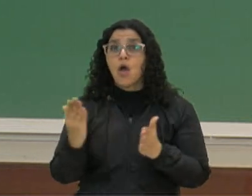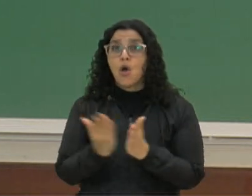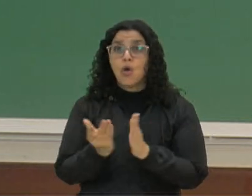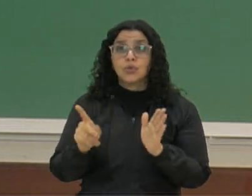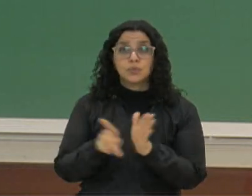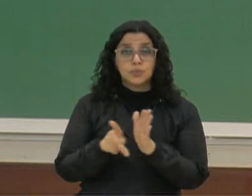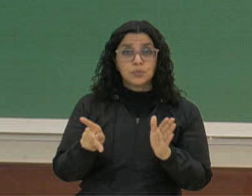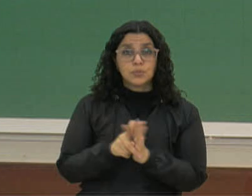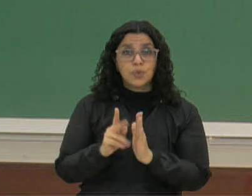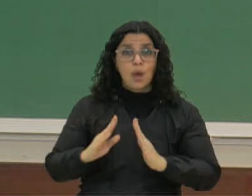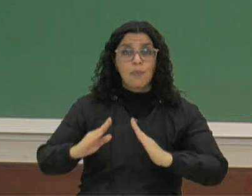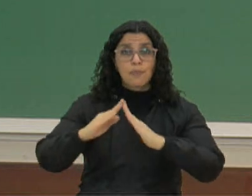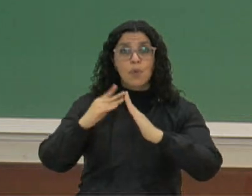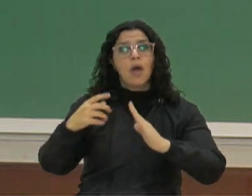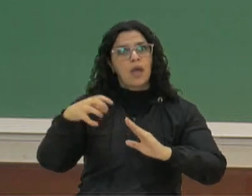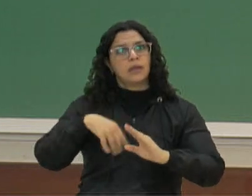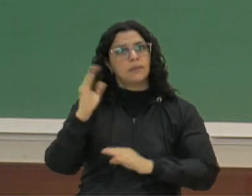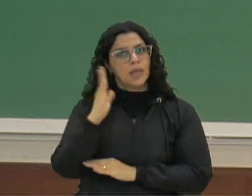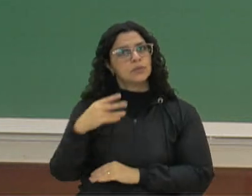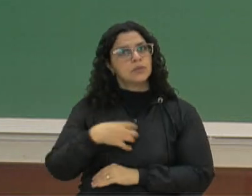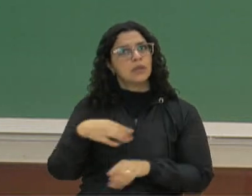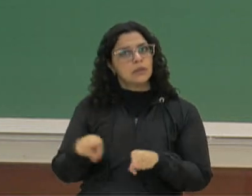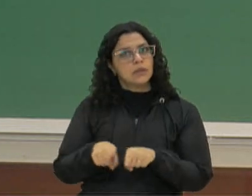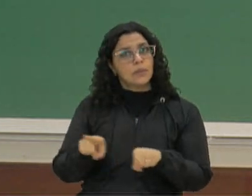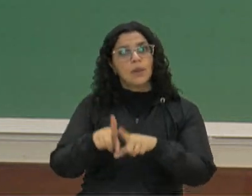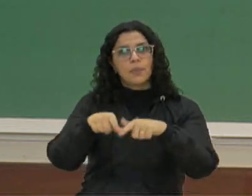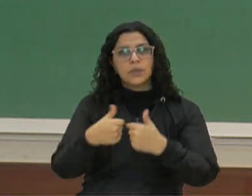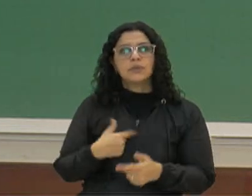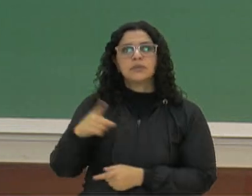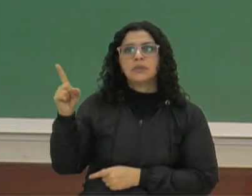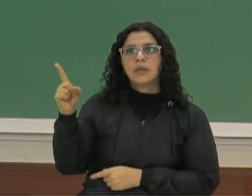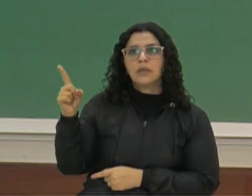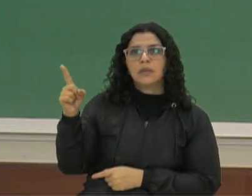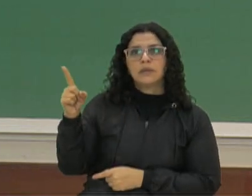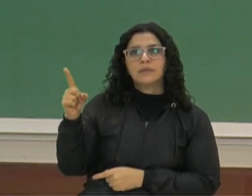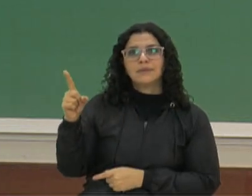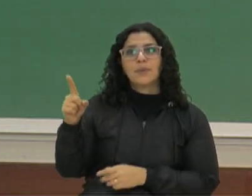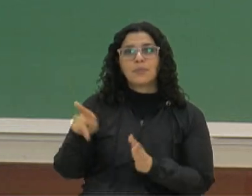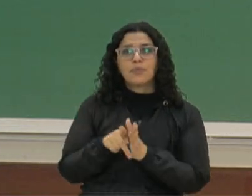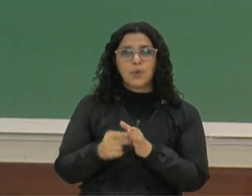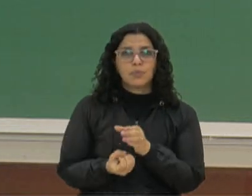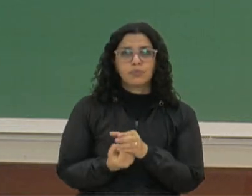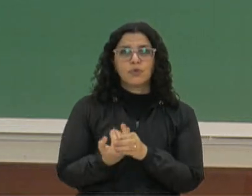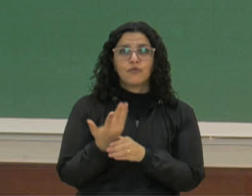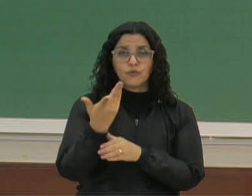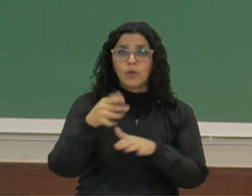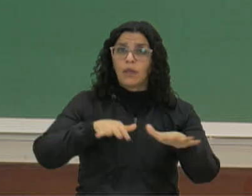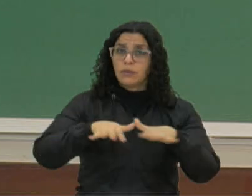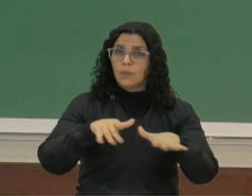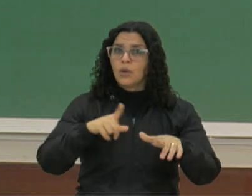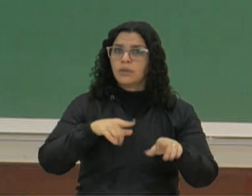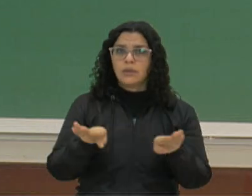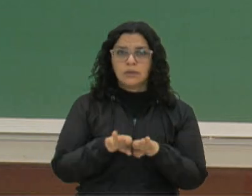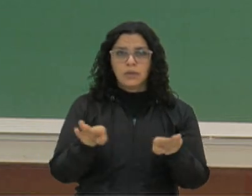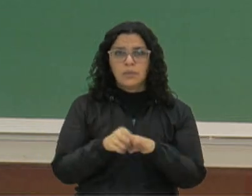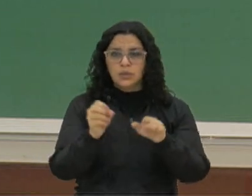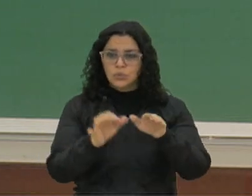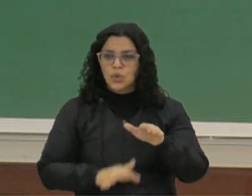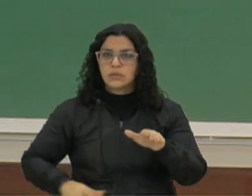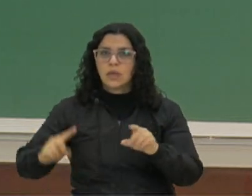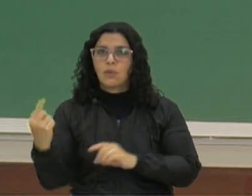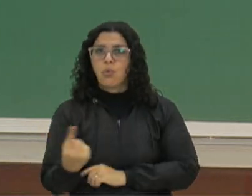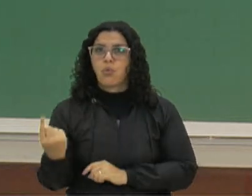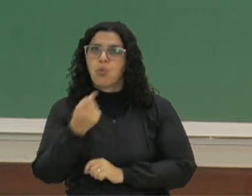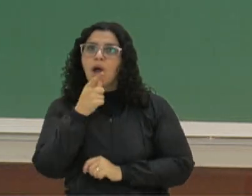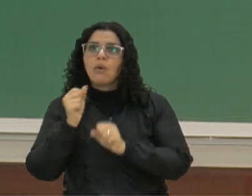aqui no território brasileiro e pode provocar essa falha, vai dar origem ao vulcanismo, aos terremotos e no oceano aos tsunamis.